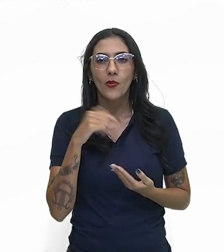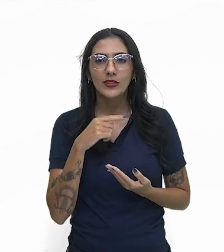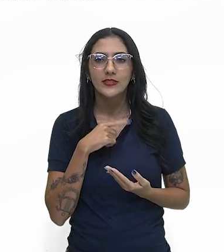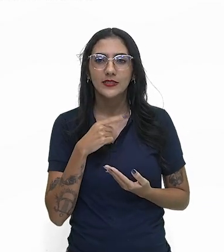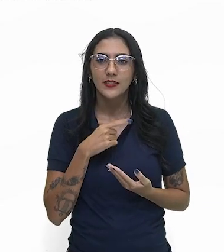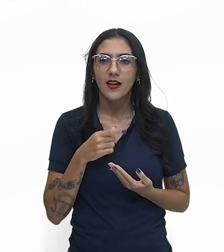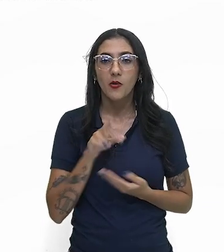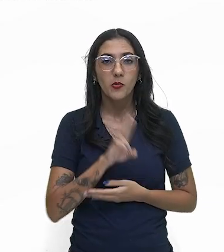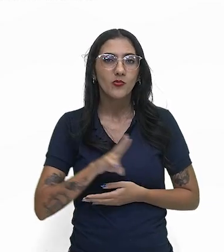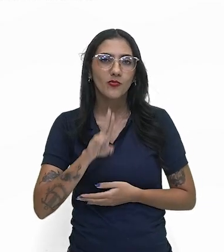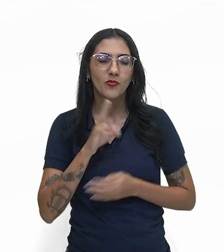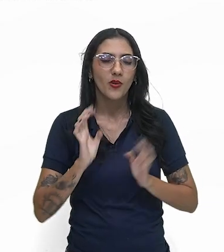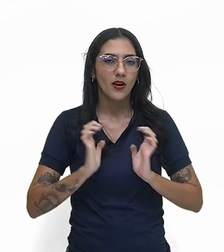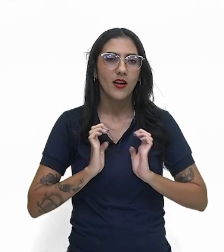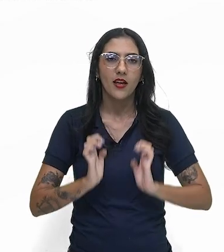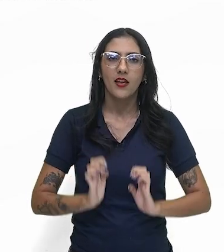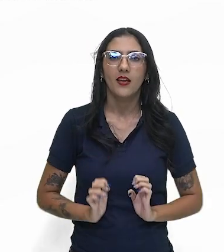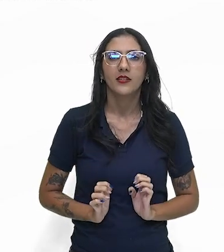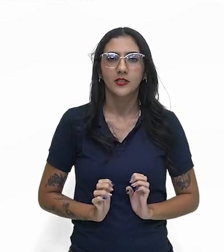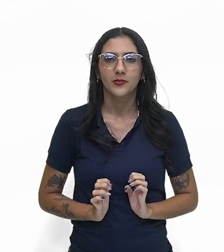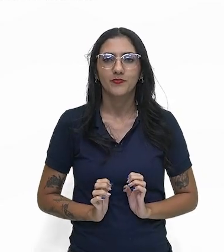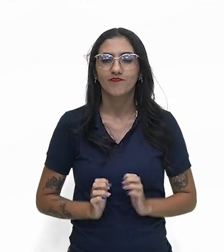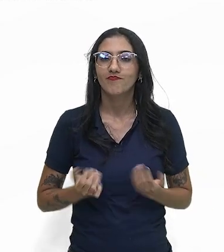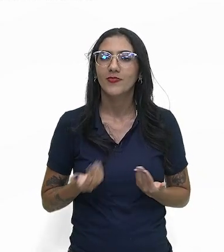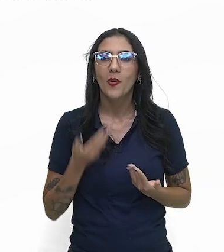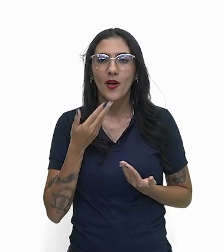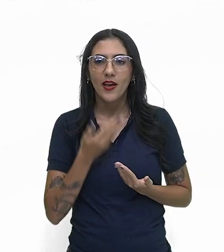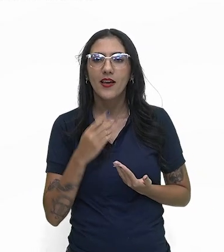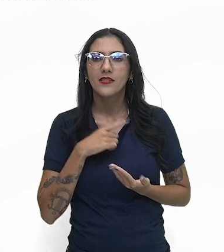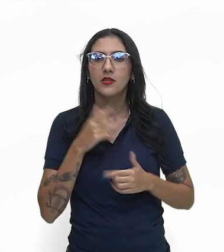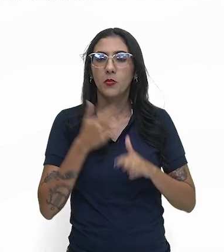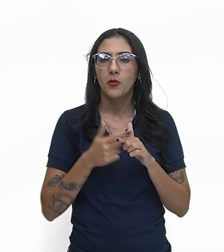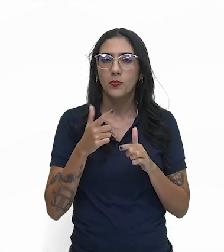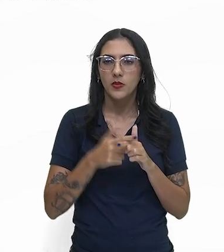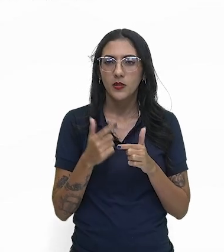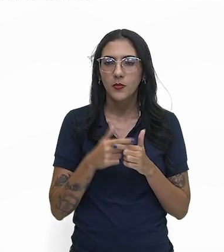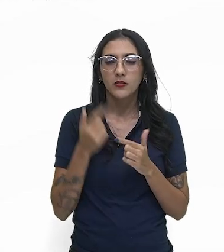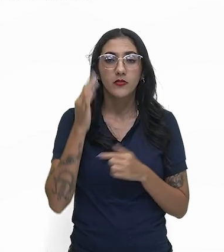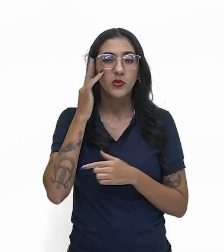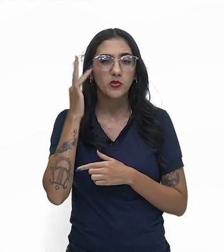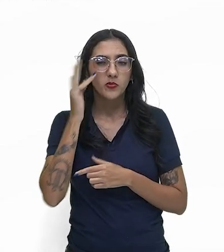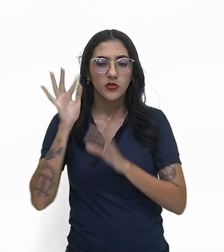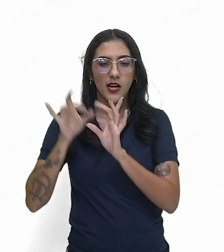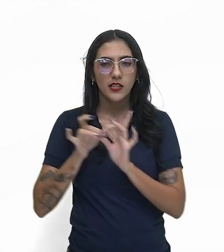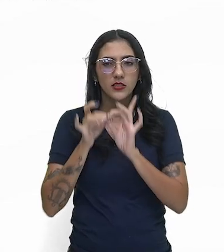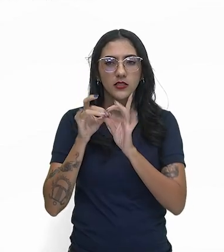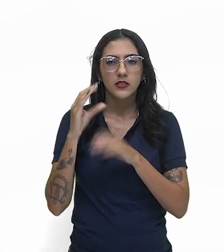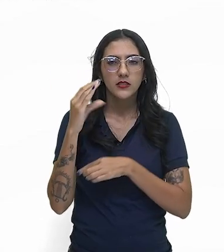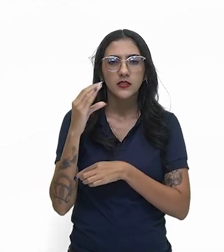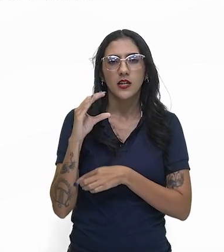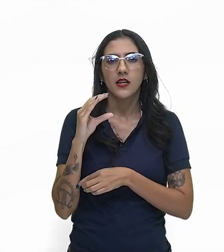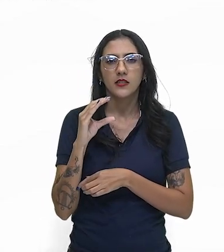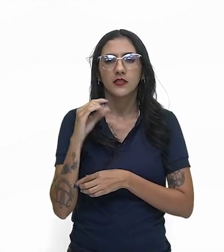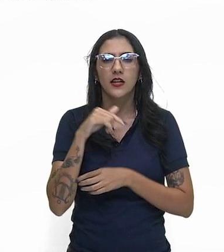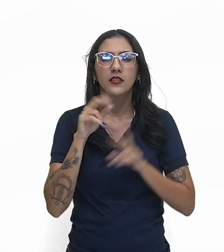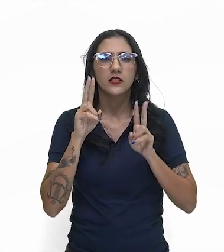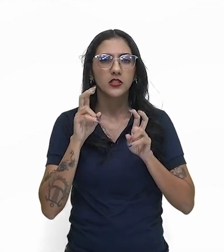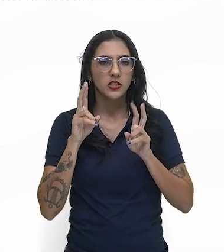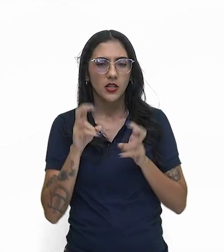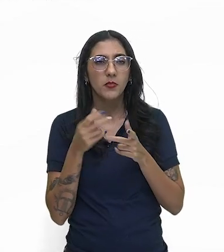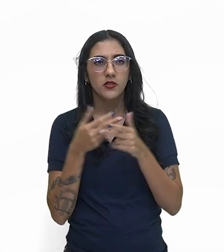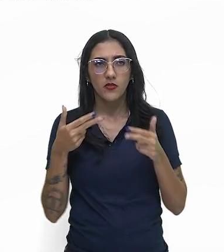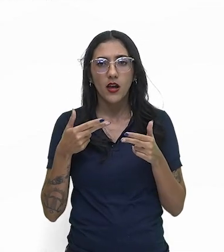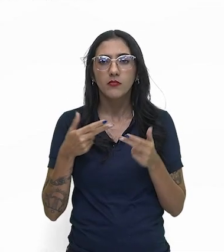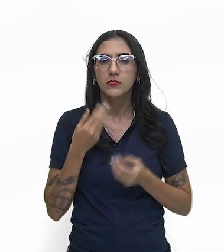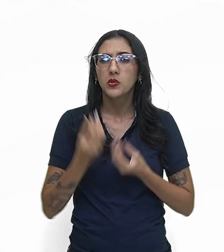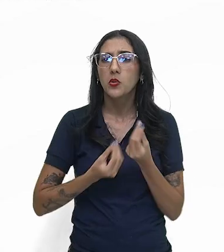questão ética. Esse é o problema que a filosofia da ciência vai trazer para nós aqui. Essas questões éticas, né, de